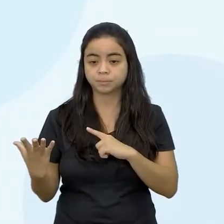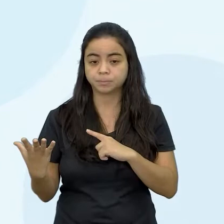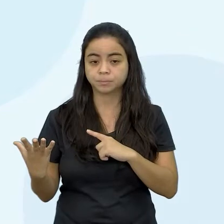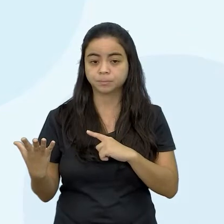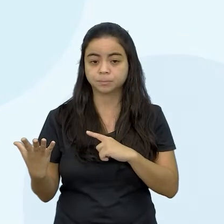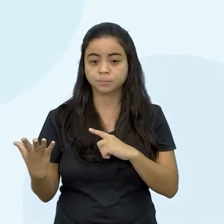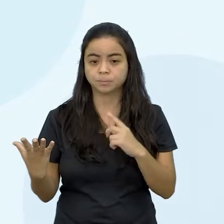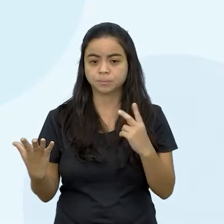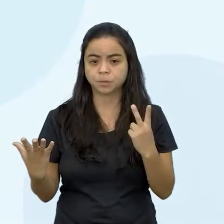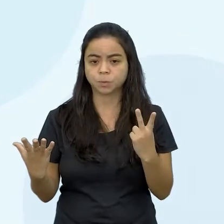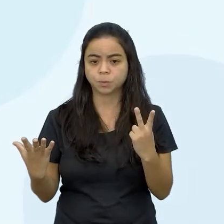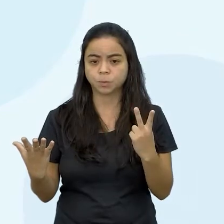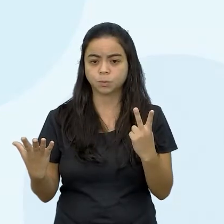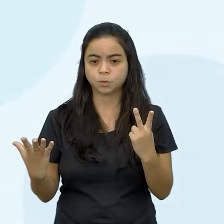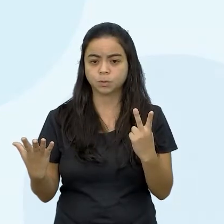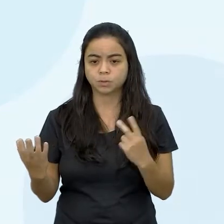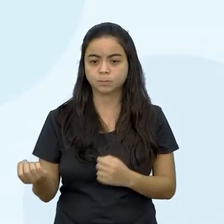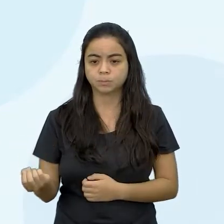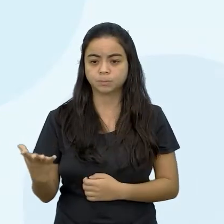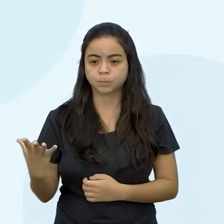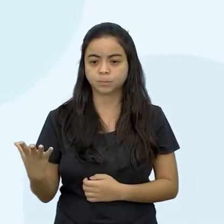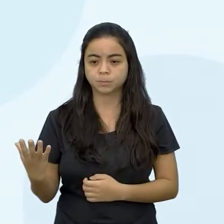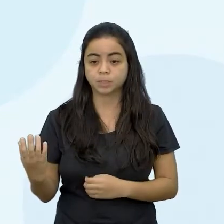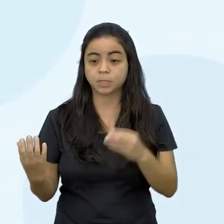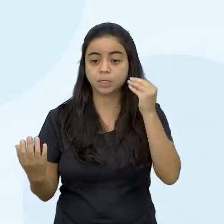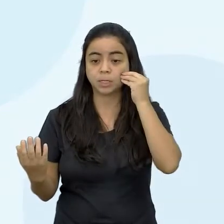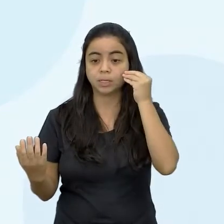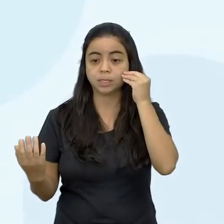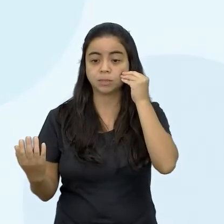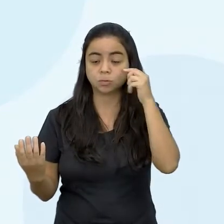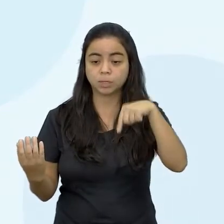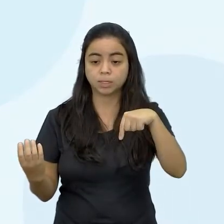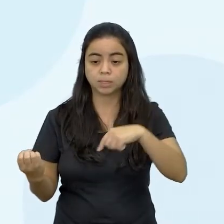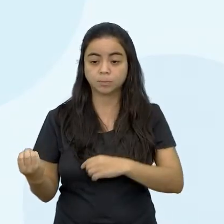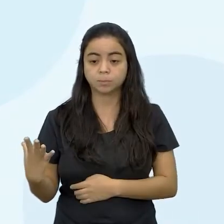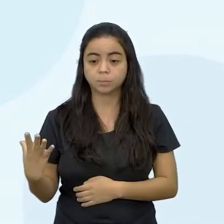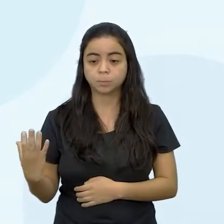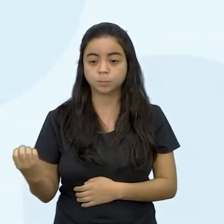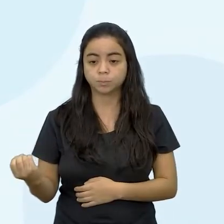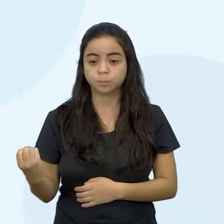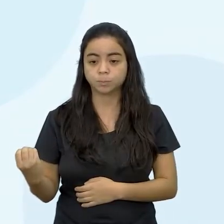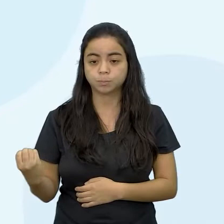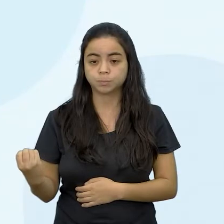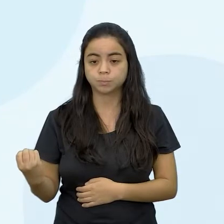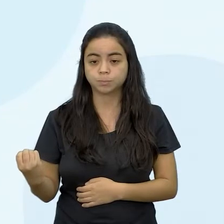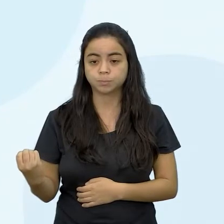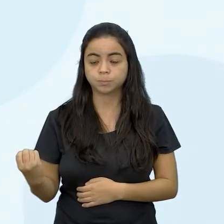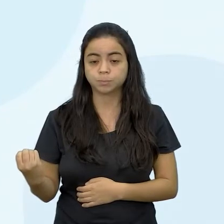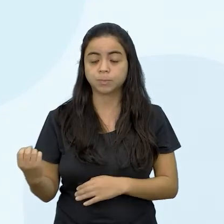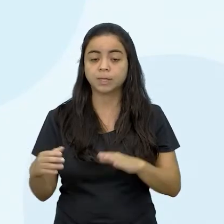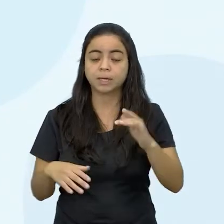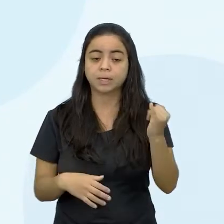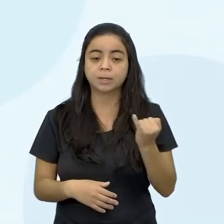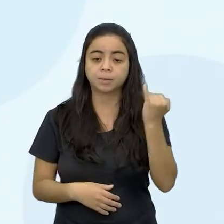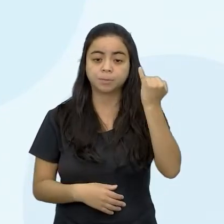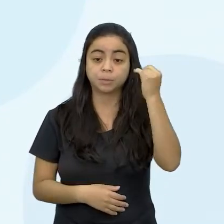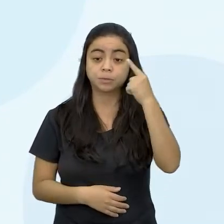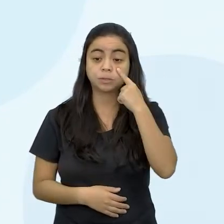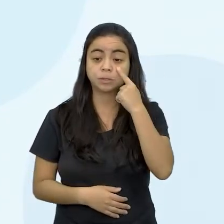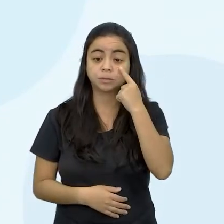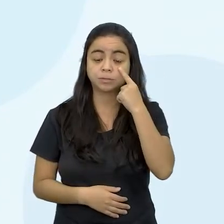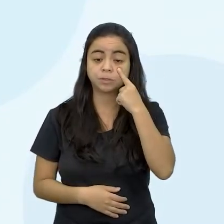duas lâmpadas que a gente testou aqui é importante que você considere sempre